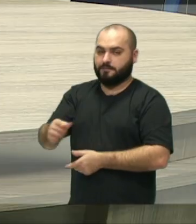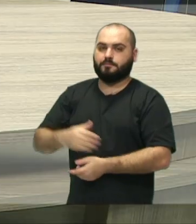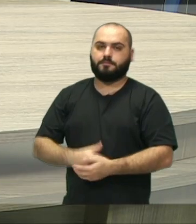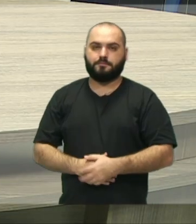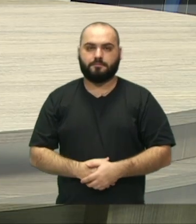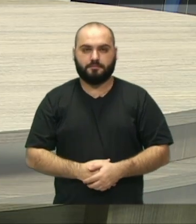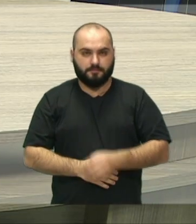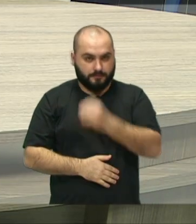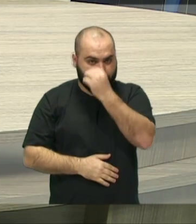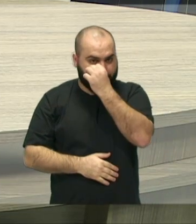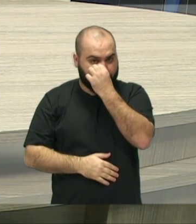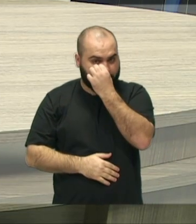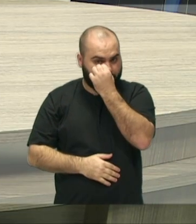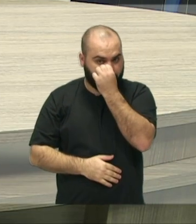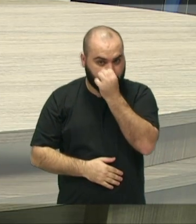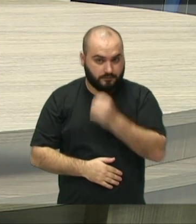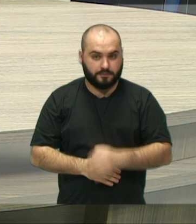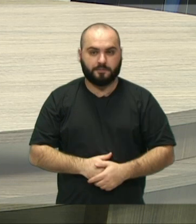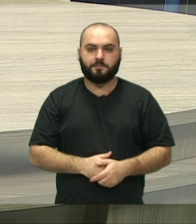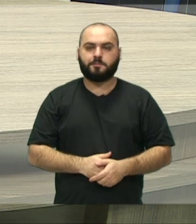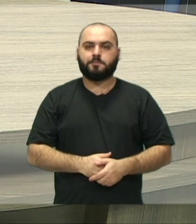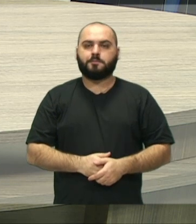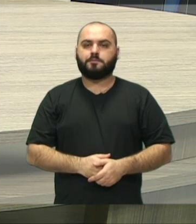Então, assim,